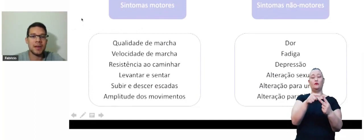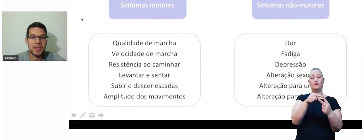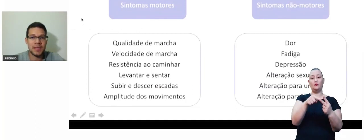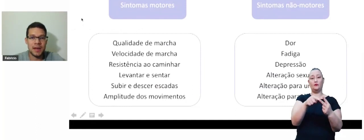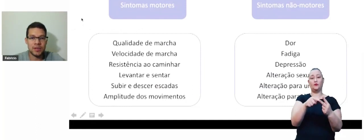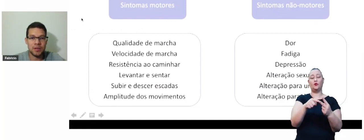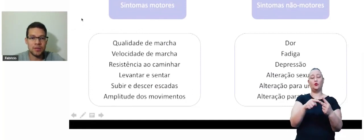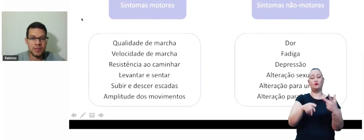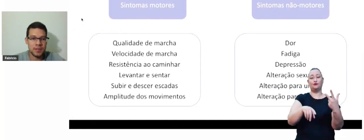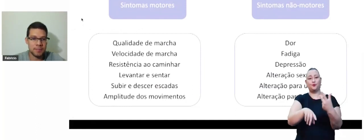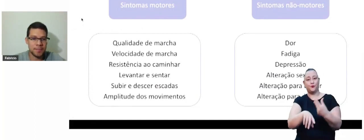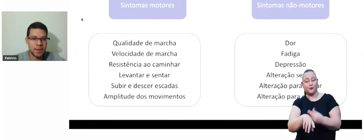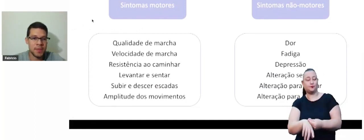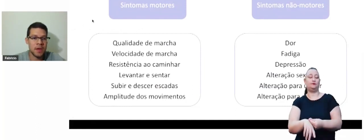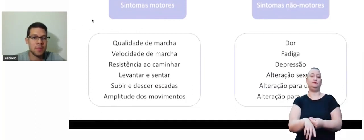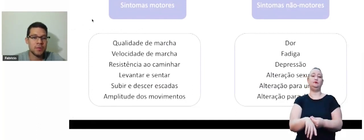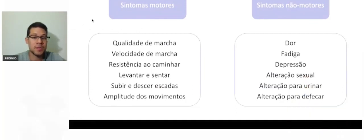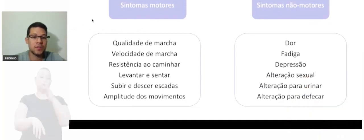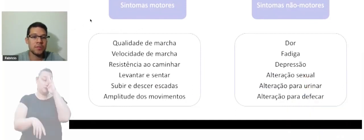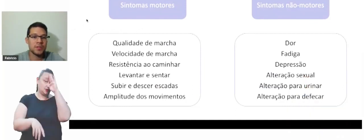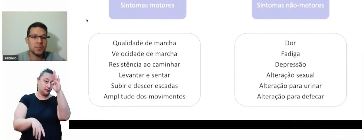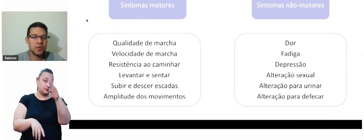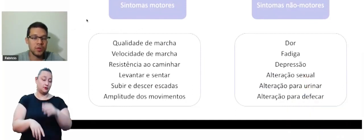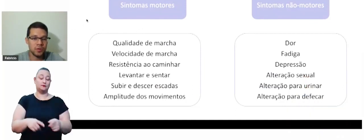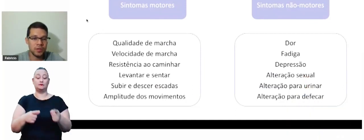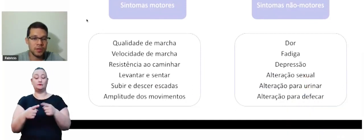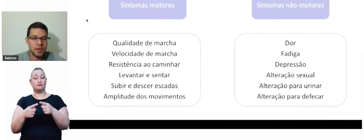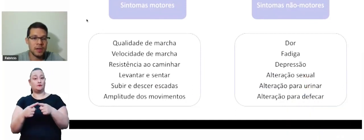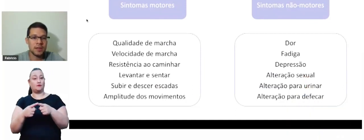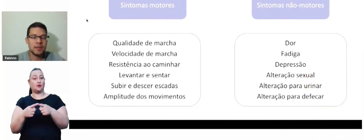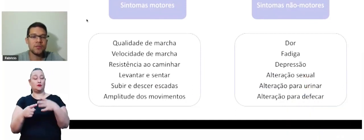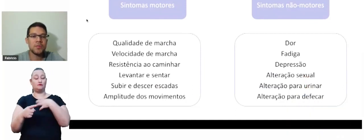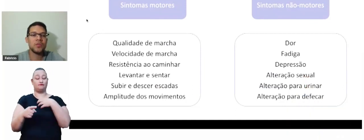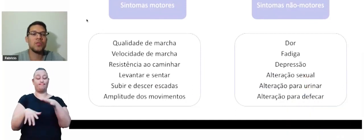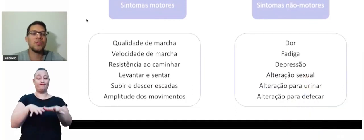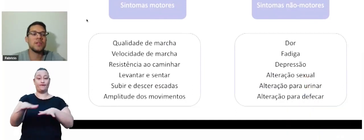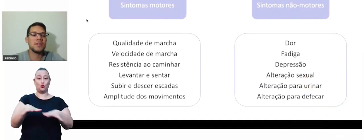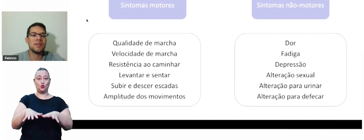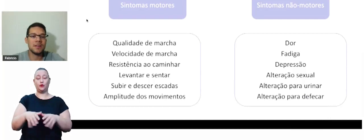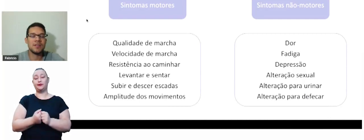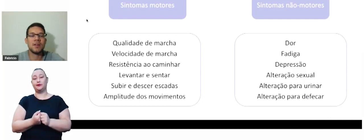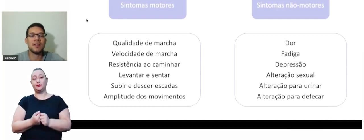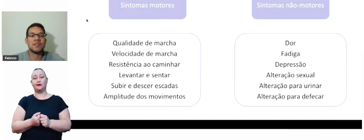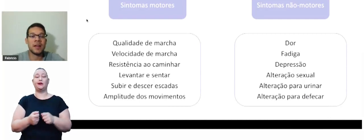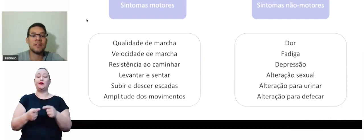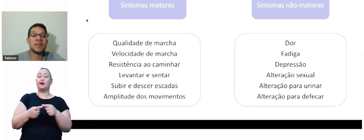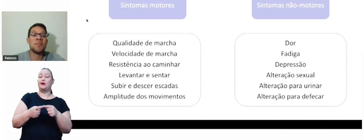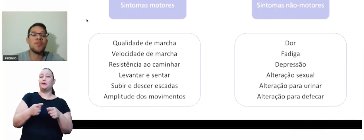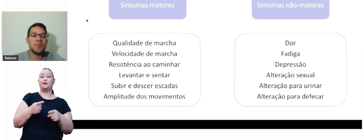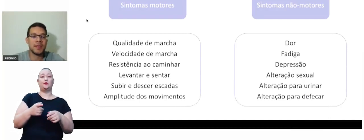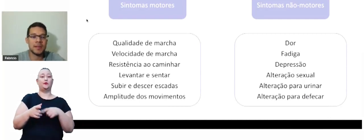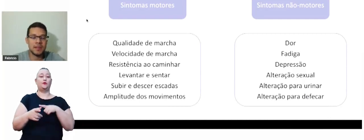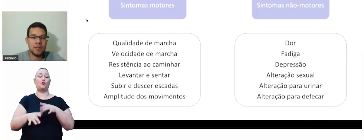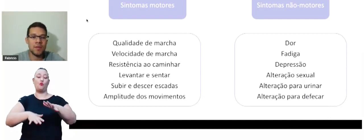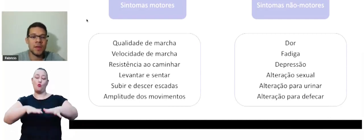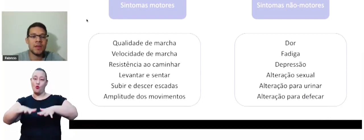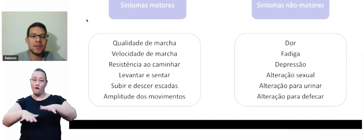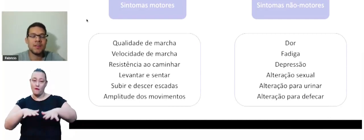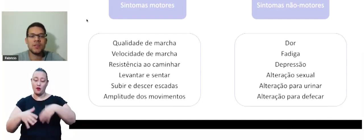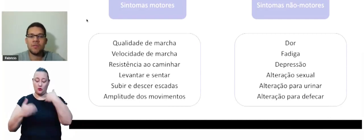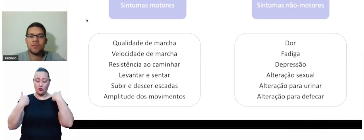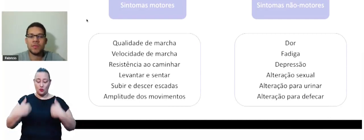de aplicabilidade da toxina. Tá? Para os sintomas motores. Então, os motores são aqueles relacionados à